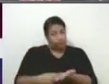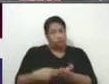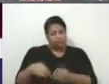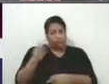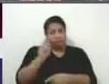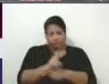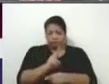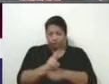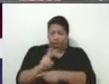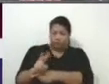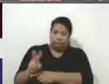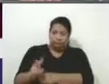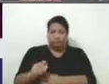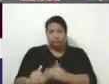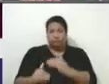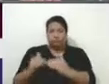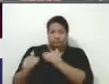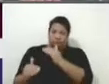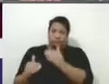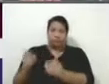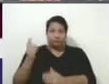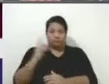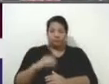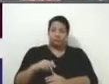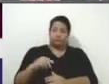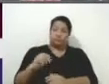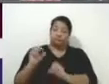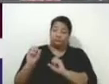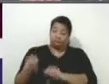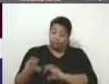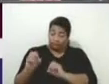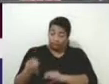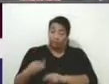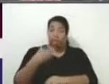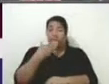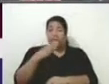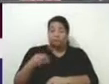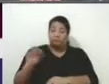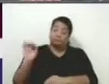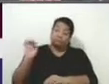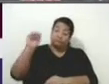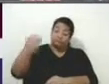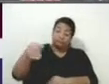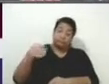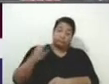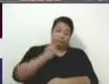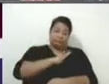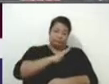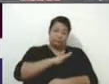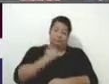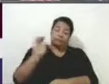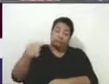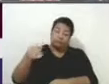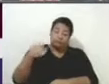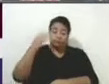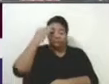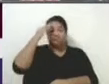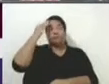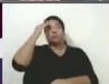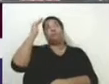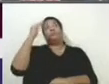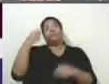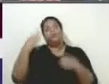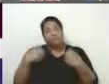avançando e plantando realmente, literalmente, a sementinha da necessidade dessas